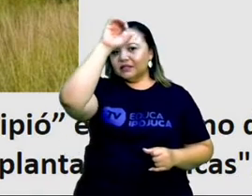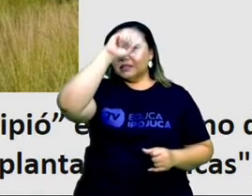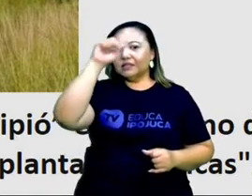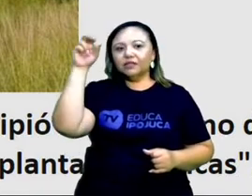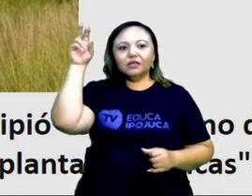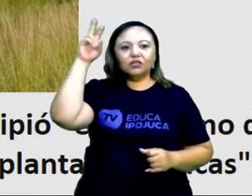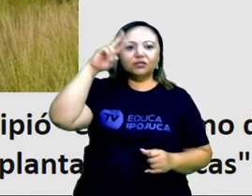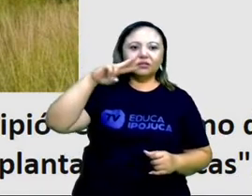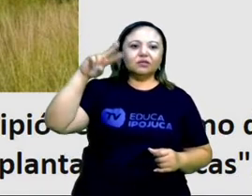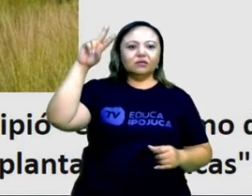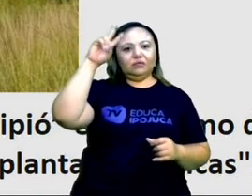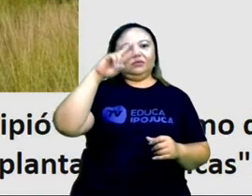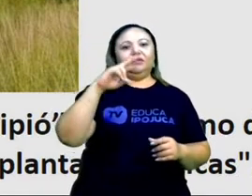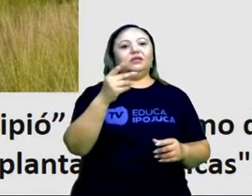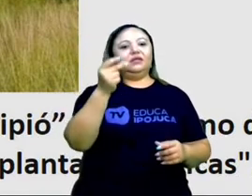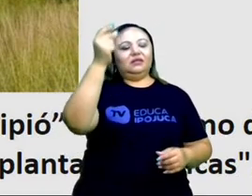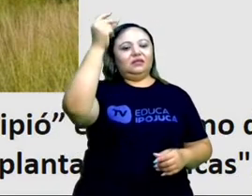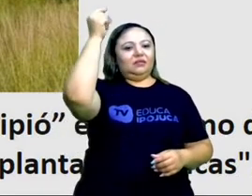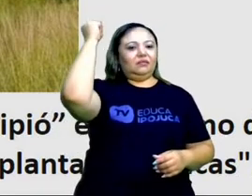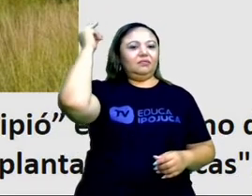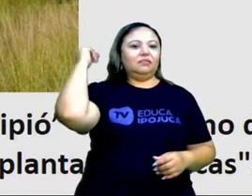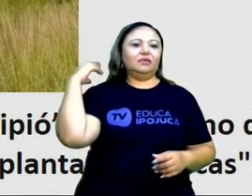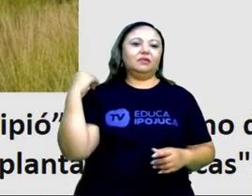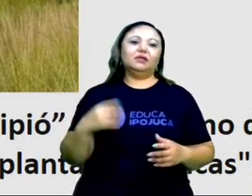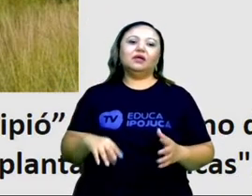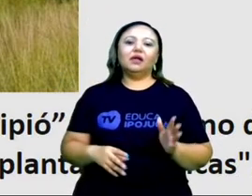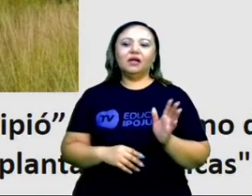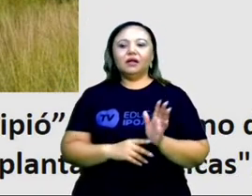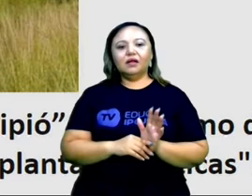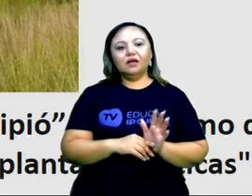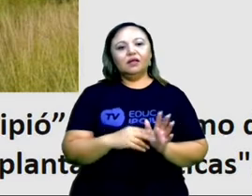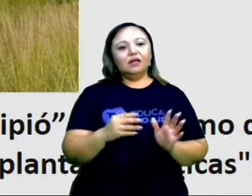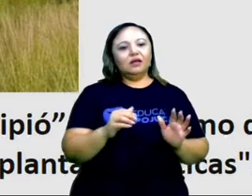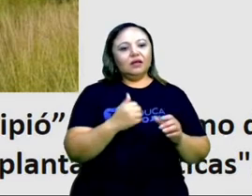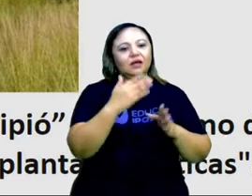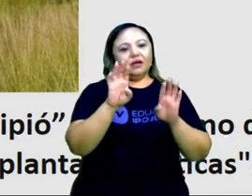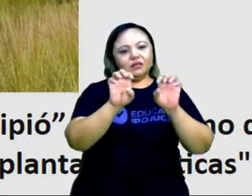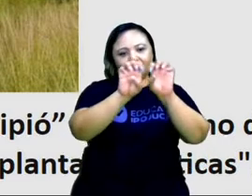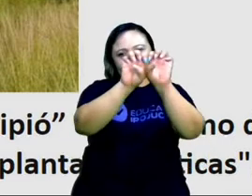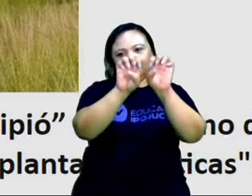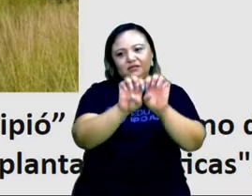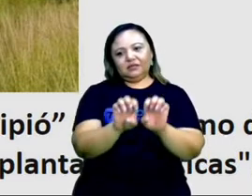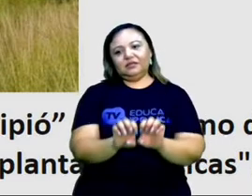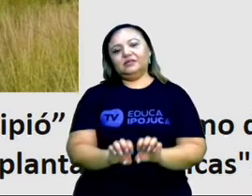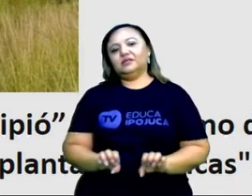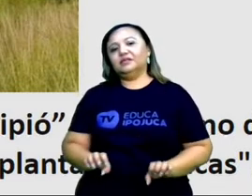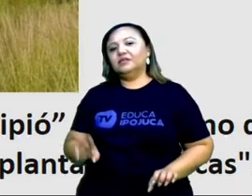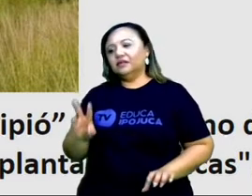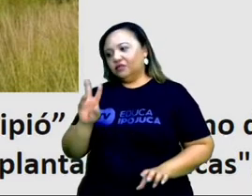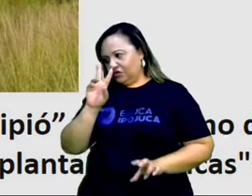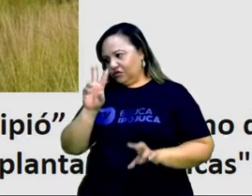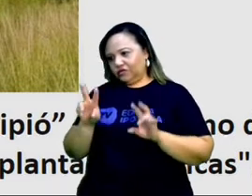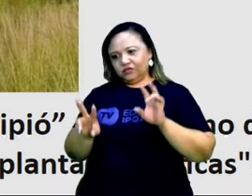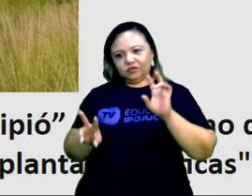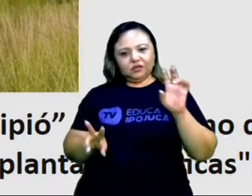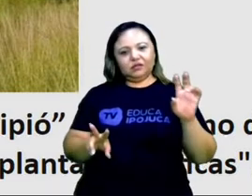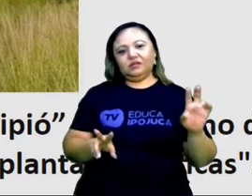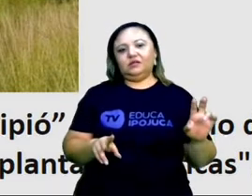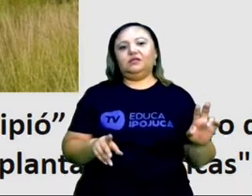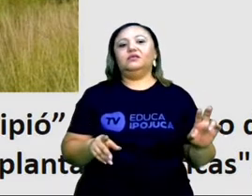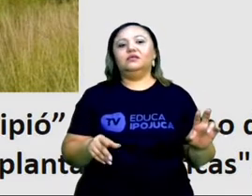né, e as imagens, né, as estruturas lá que ainda são conservadas, contam a